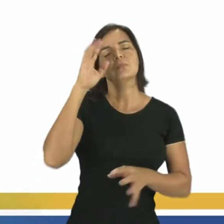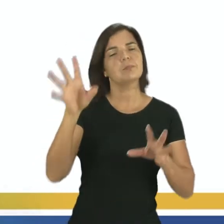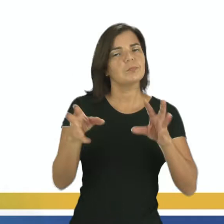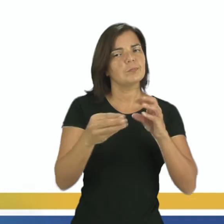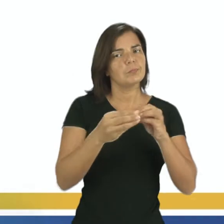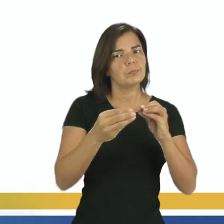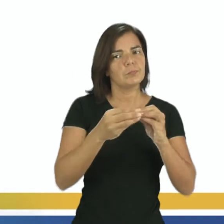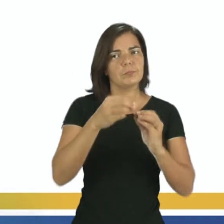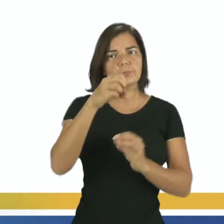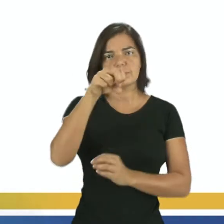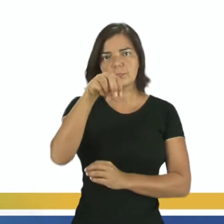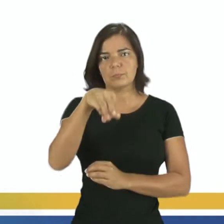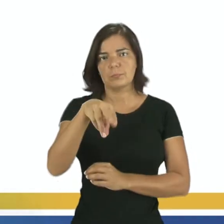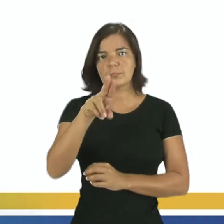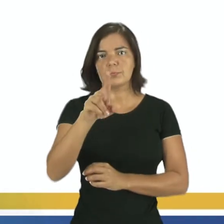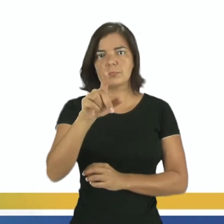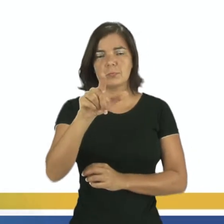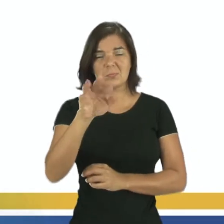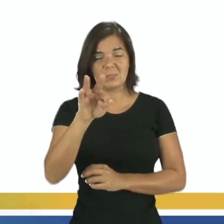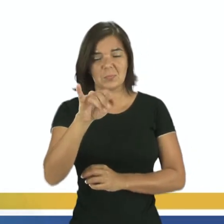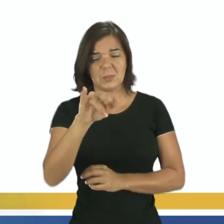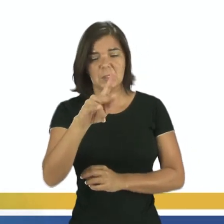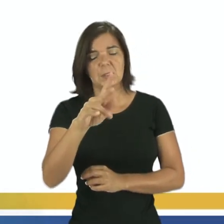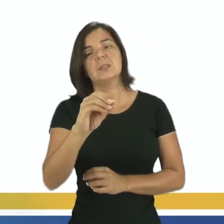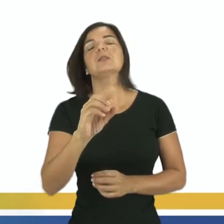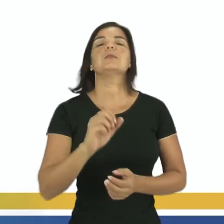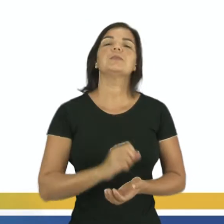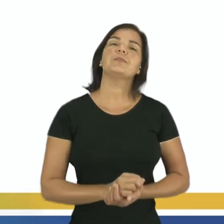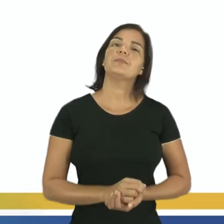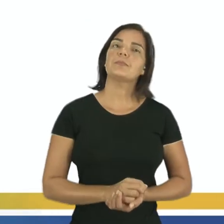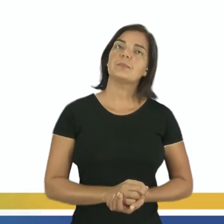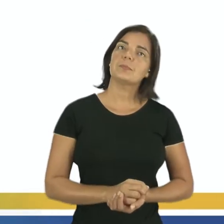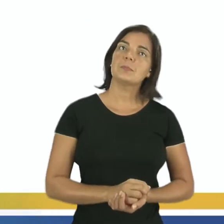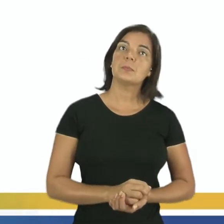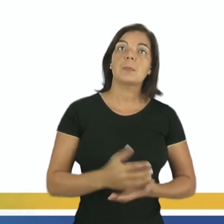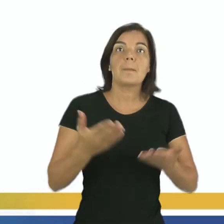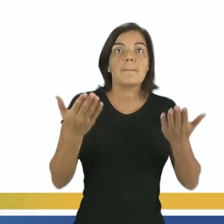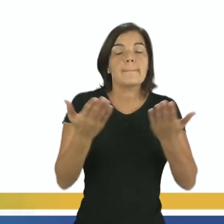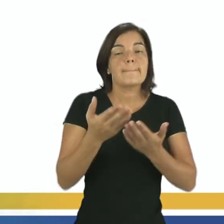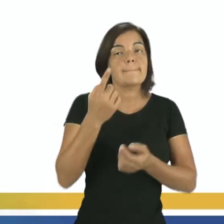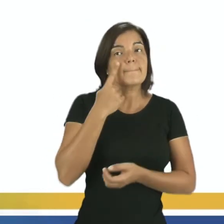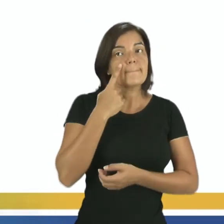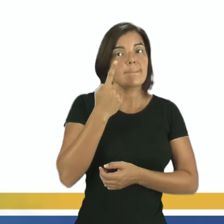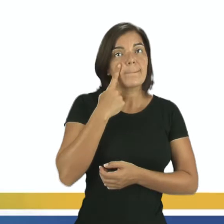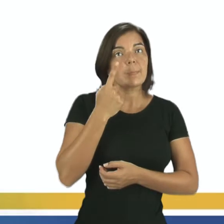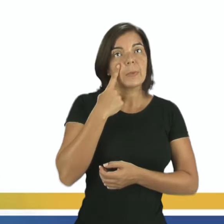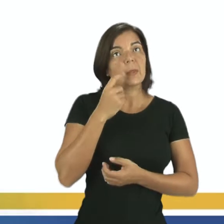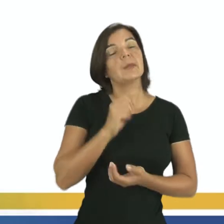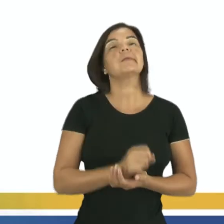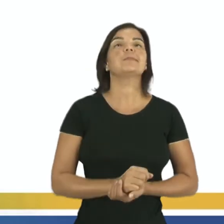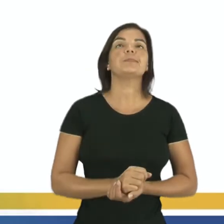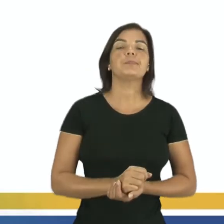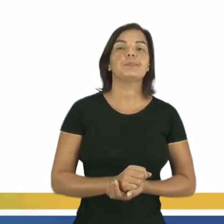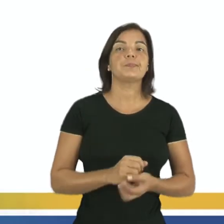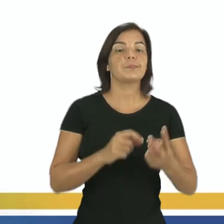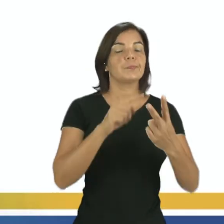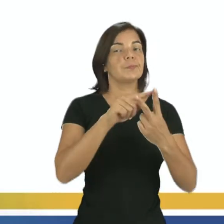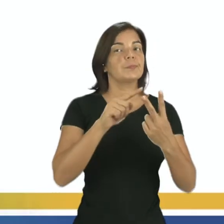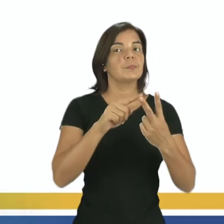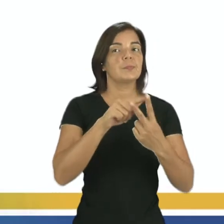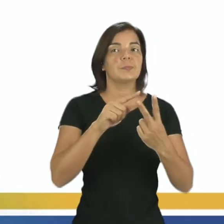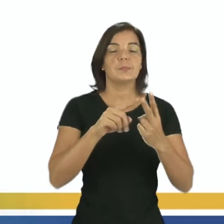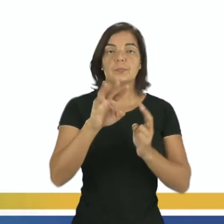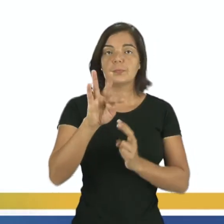de múltiplos dos naturais. Então agora a gente vai ver aqui, duas tabuadas que